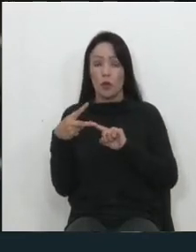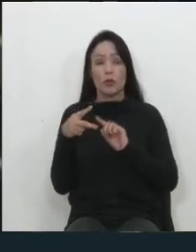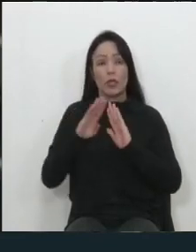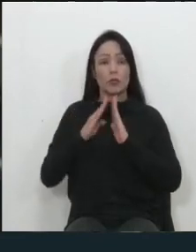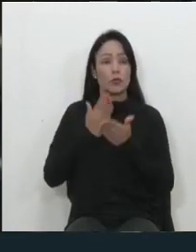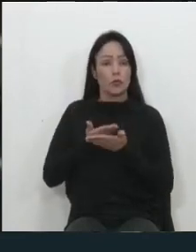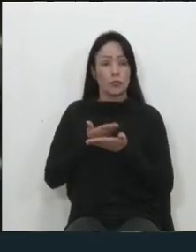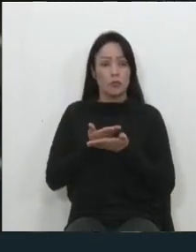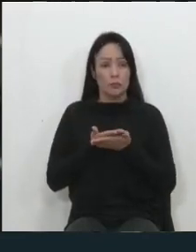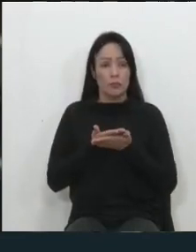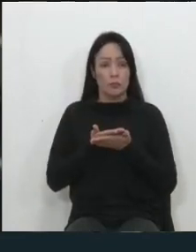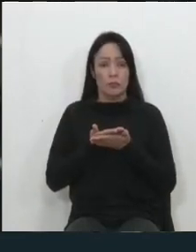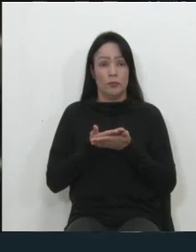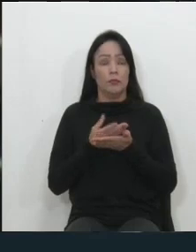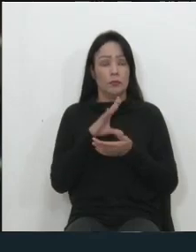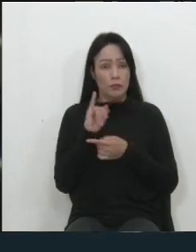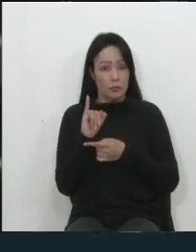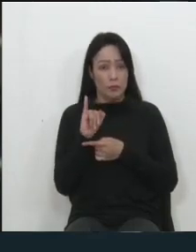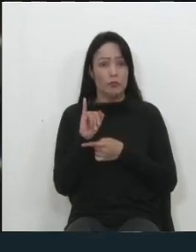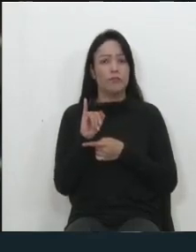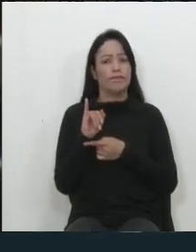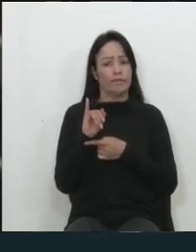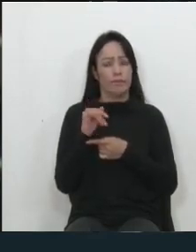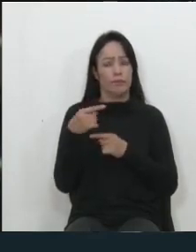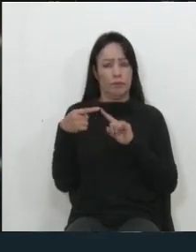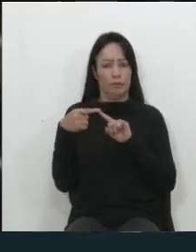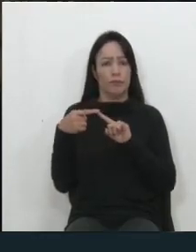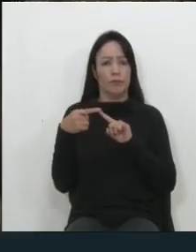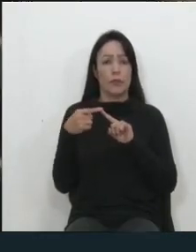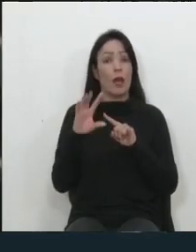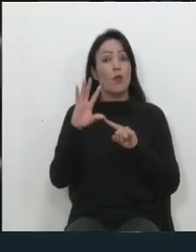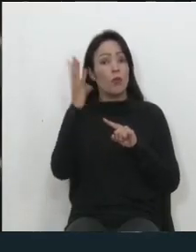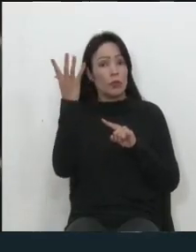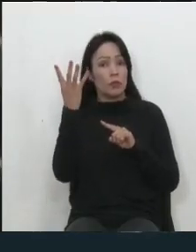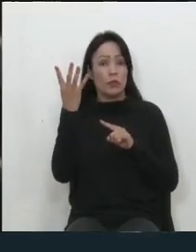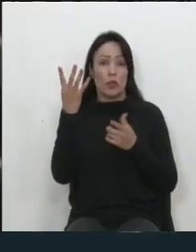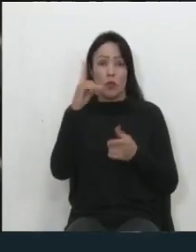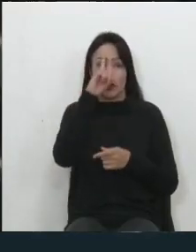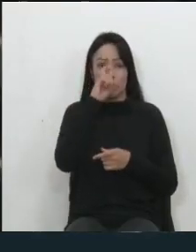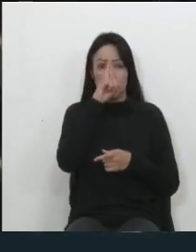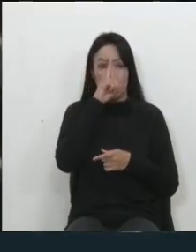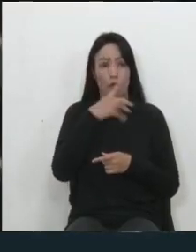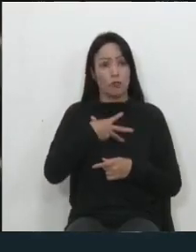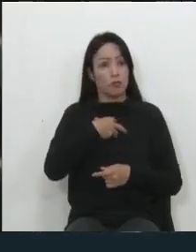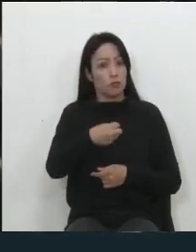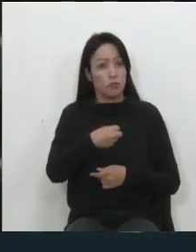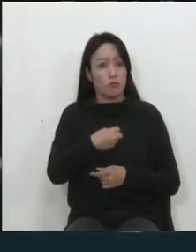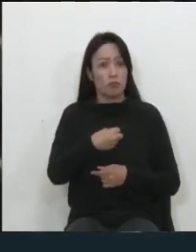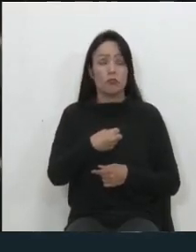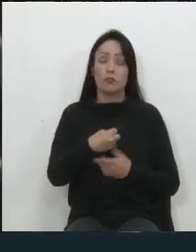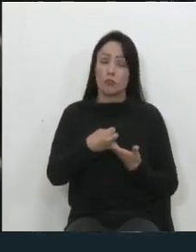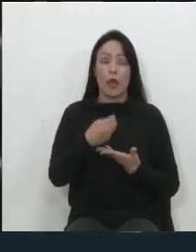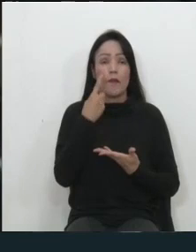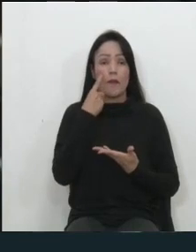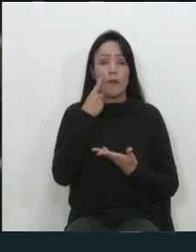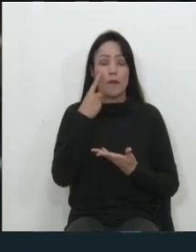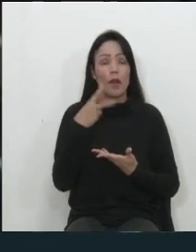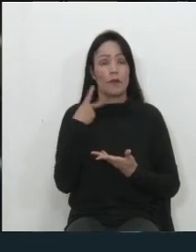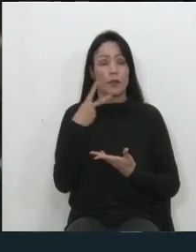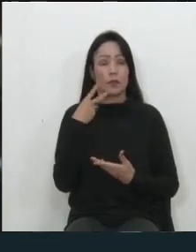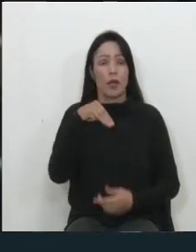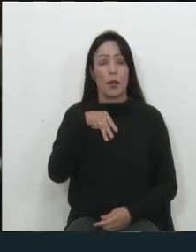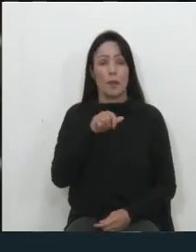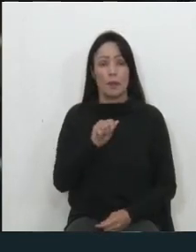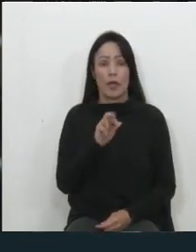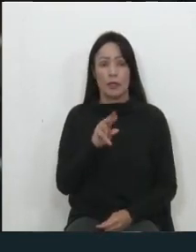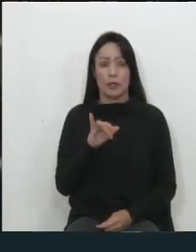incidente que aconteceu no hospital, né? Um suposto suicídio pedida pela vereadora doutora Márcia Taschetti. Então,